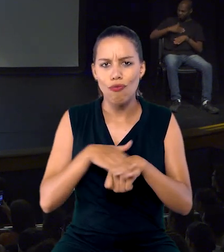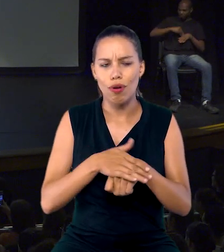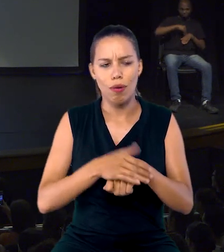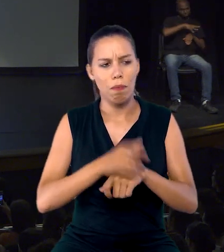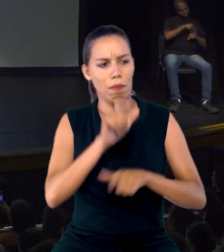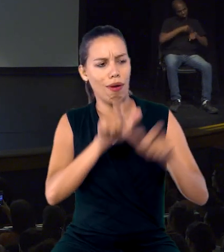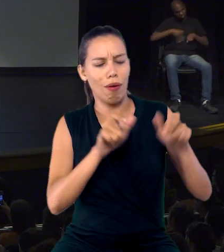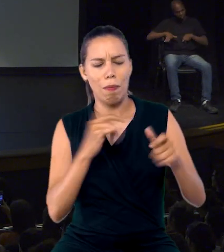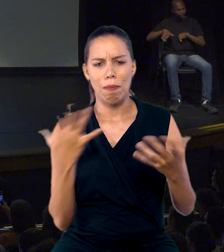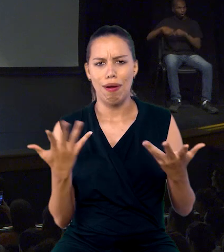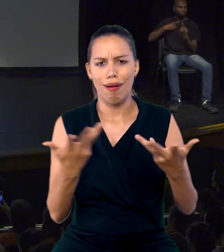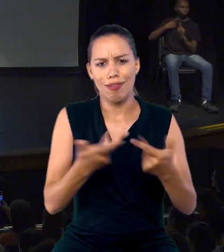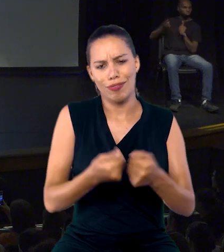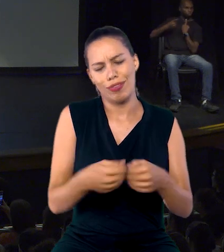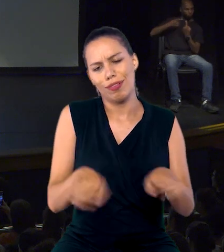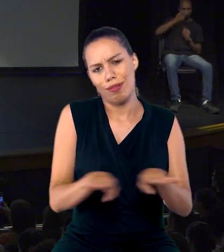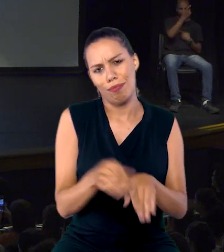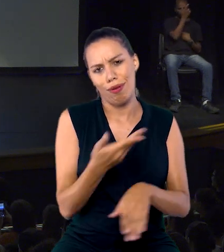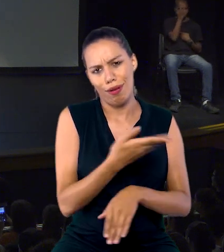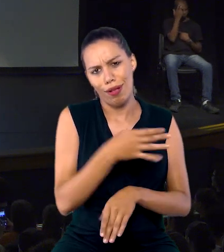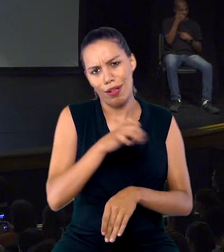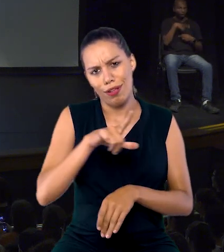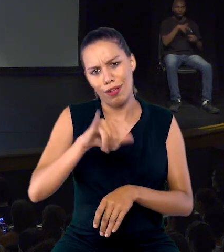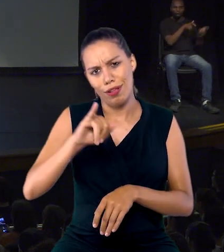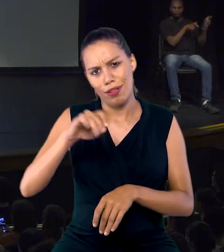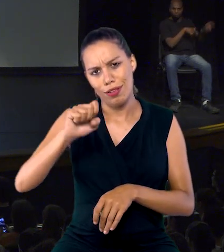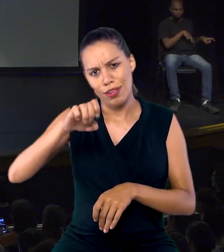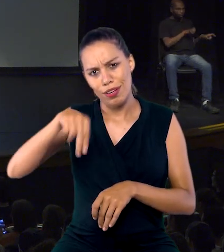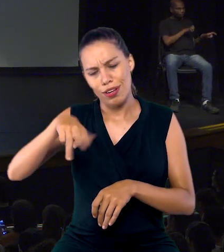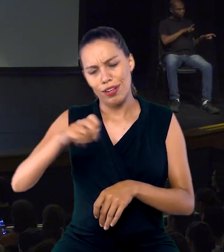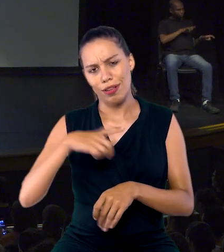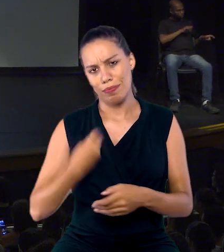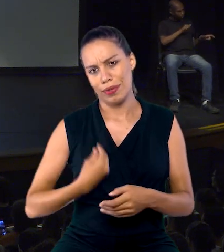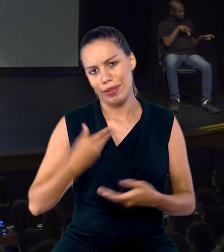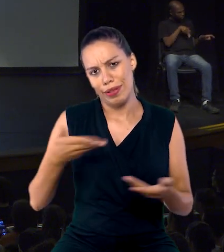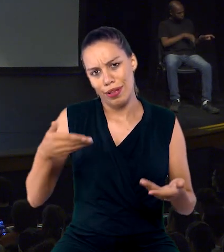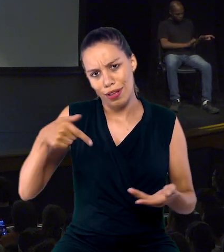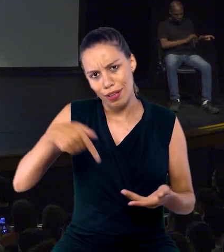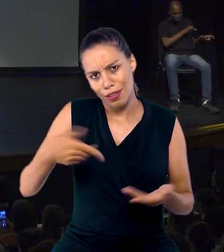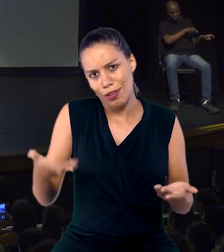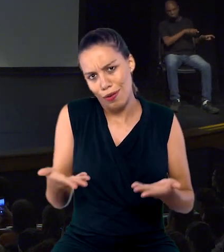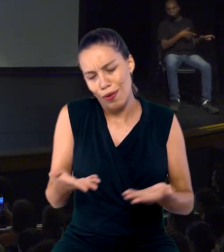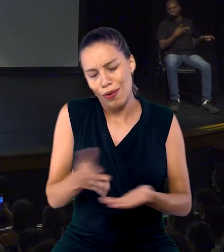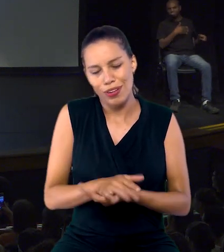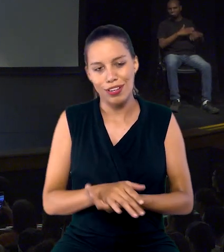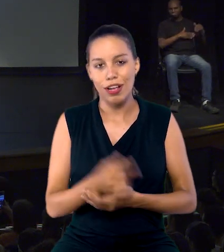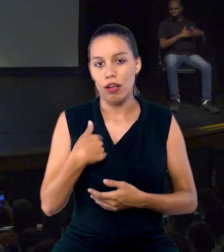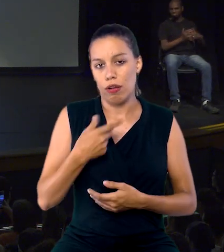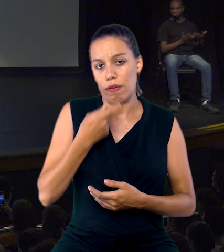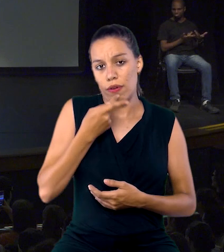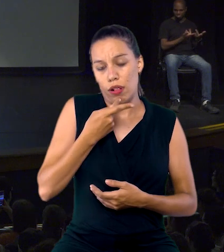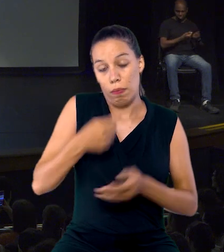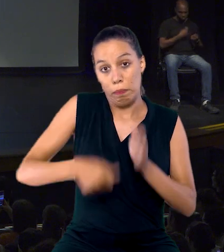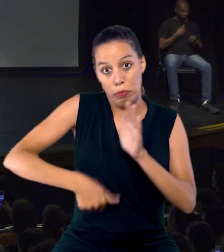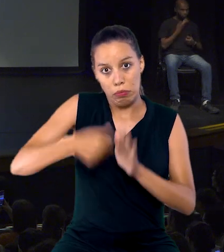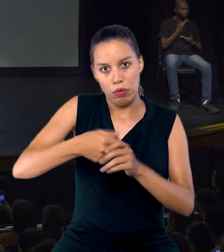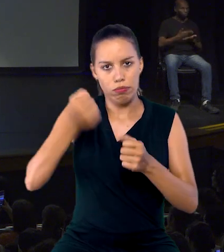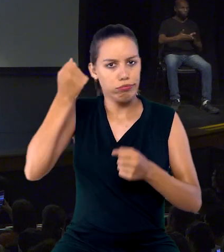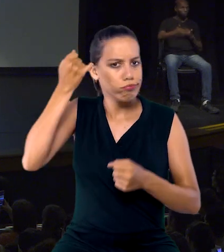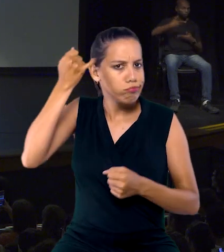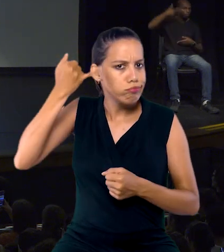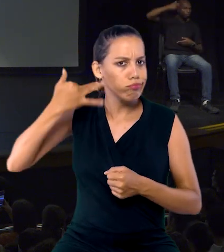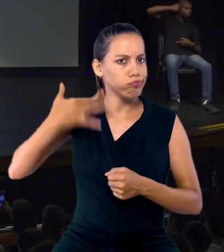tão incríveis como Eliane, que temos aqui hoje. Eu vou iniciar fazendo a minha